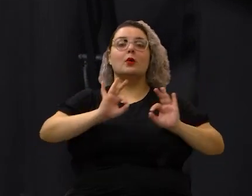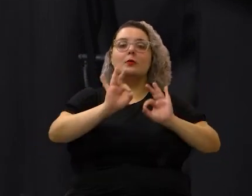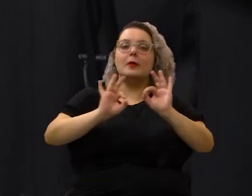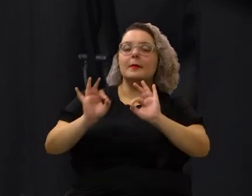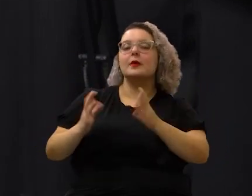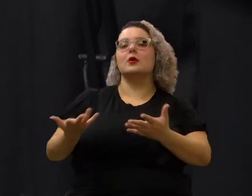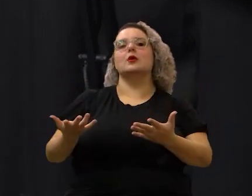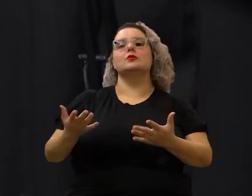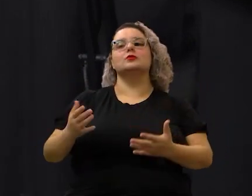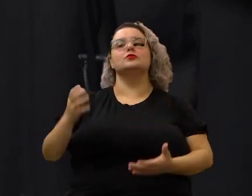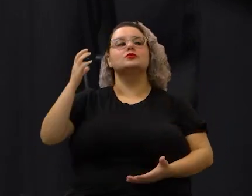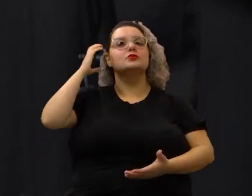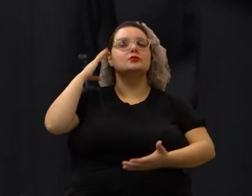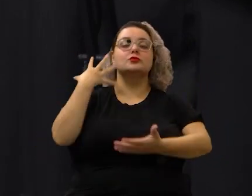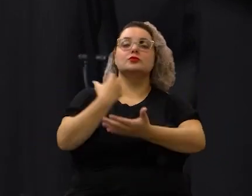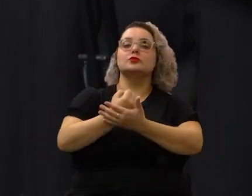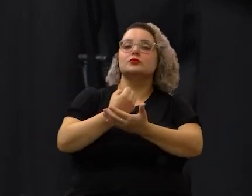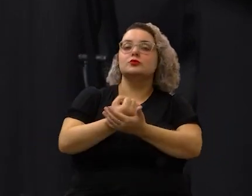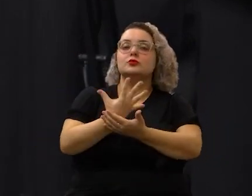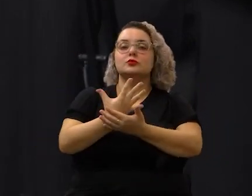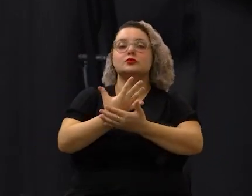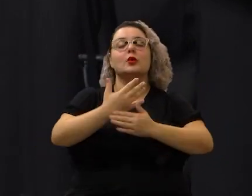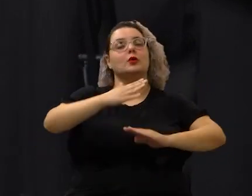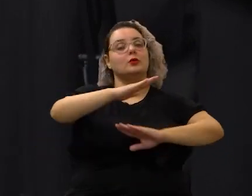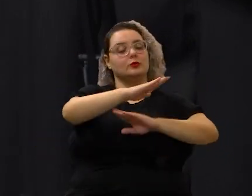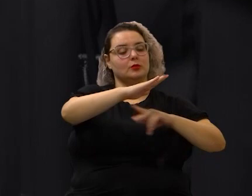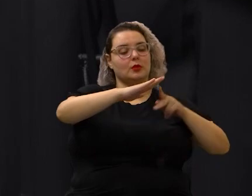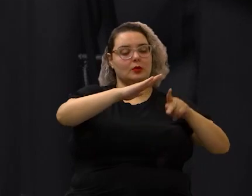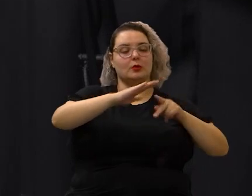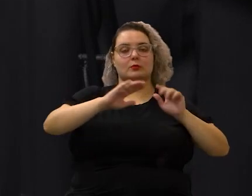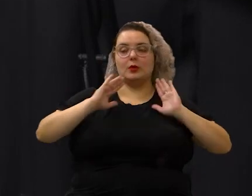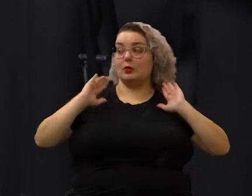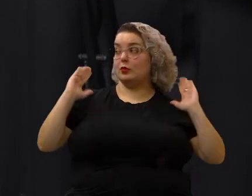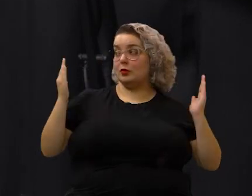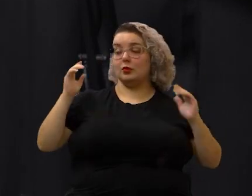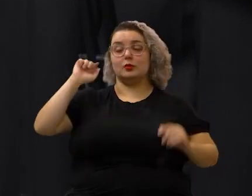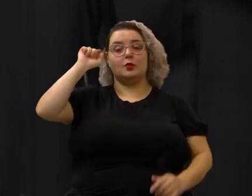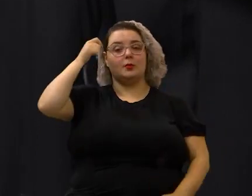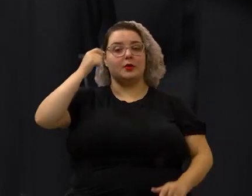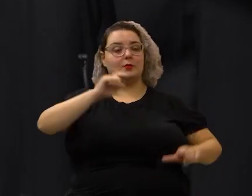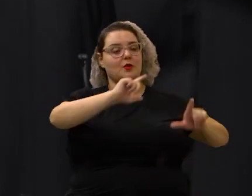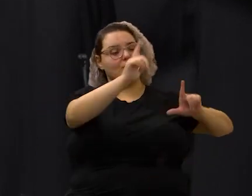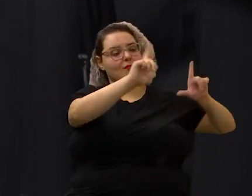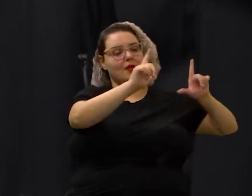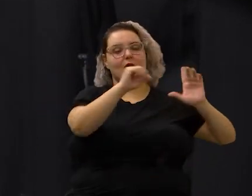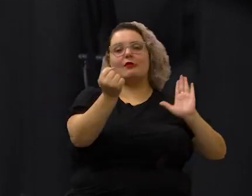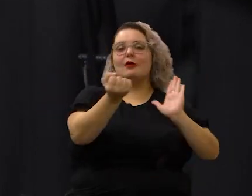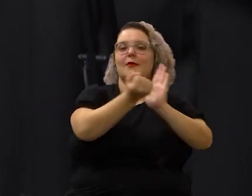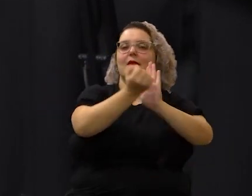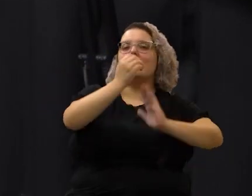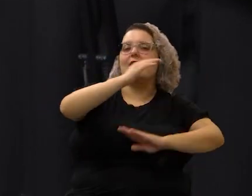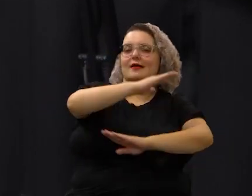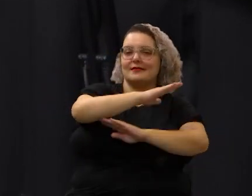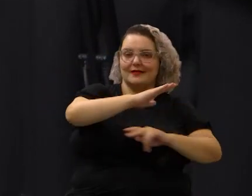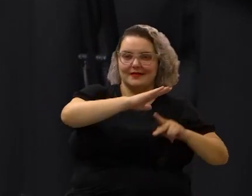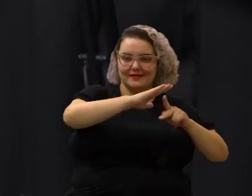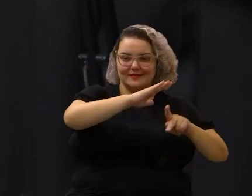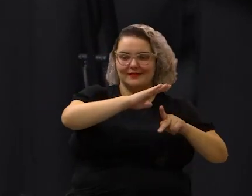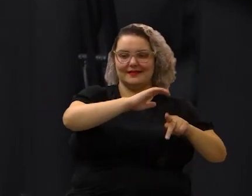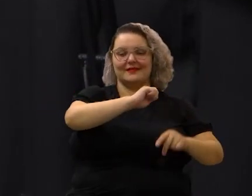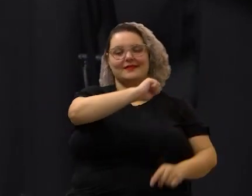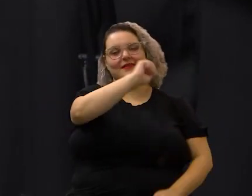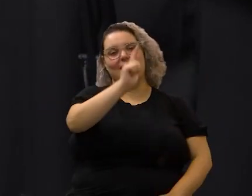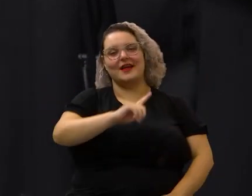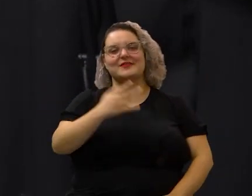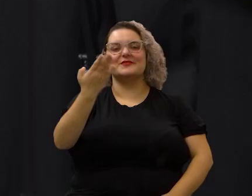Casa do Povo, nosso podcast, que ele é preto. À minha esquerda é uma TV com o logotipo do programa em